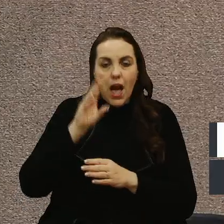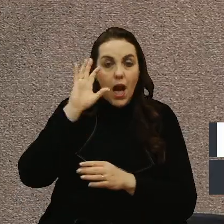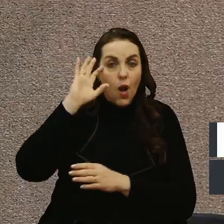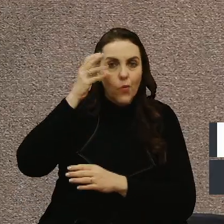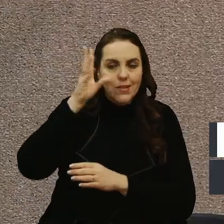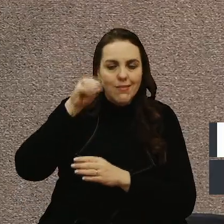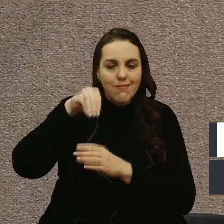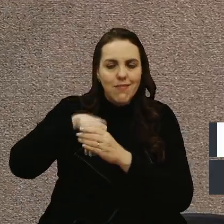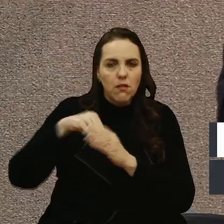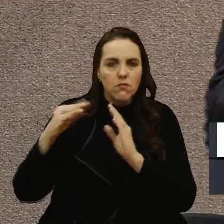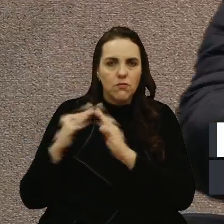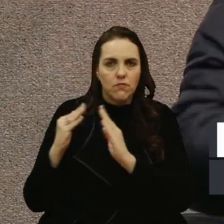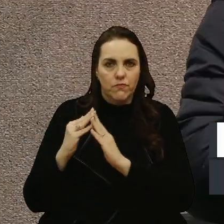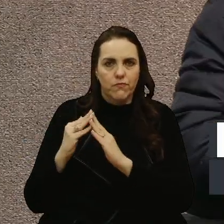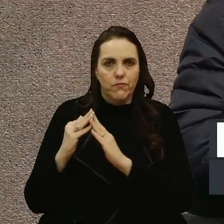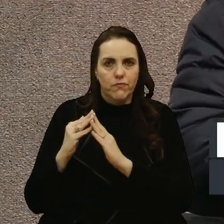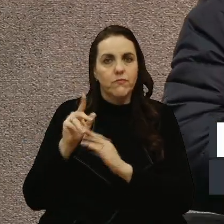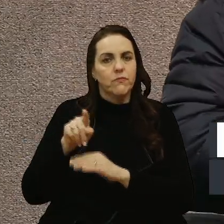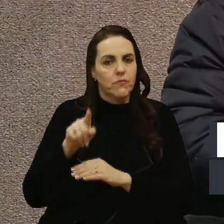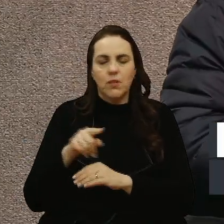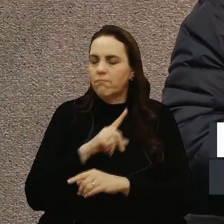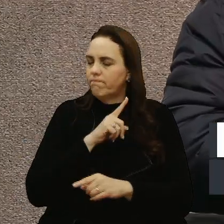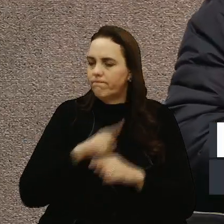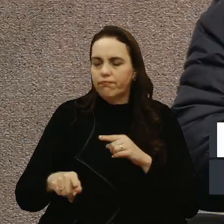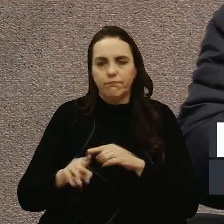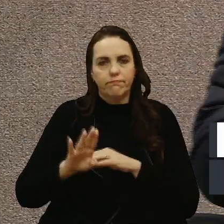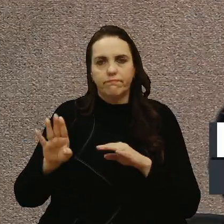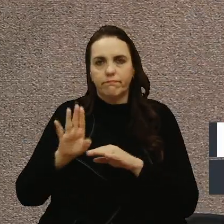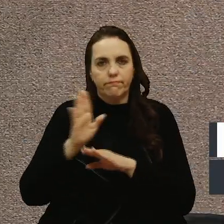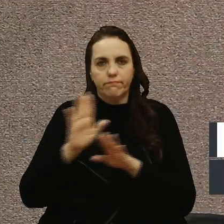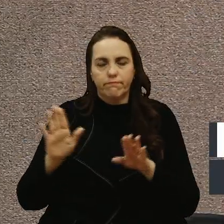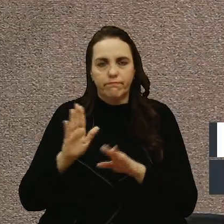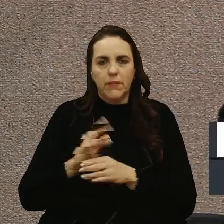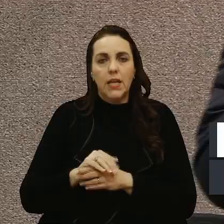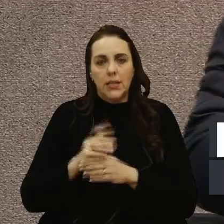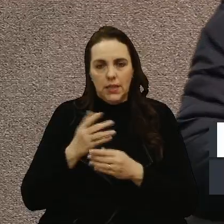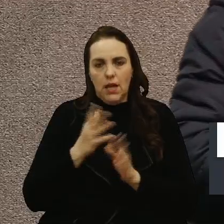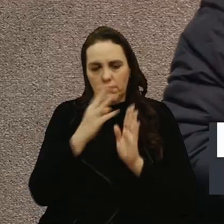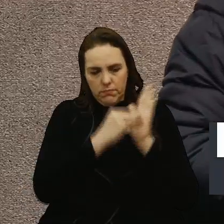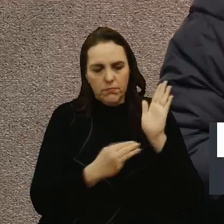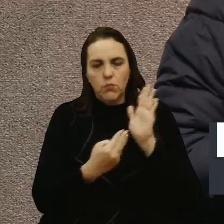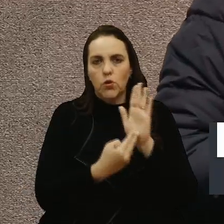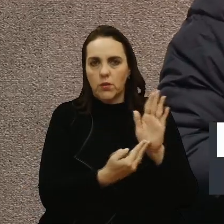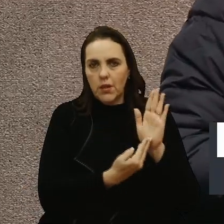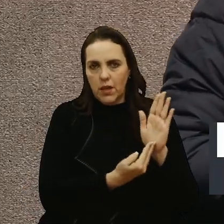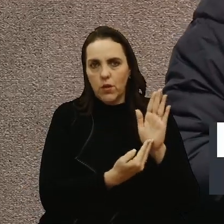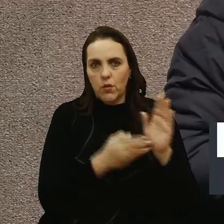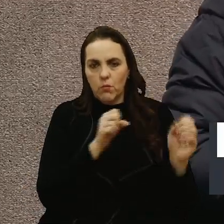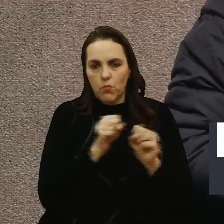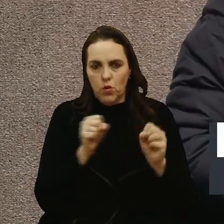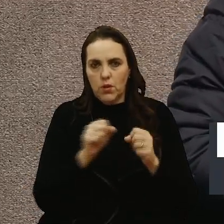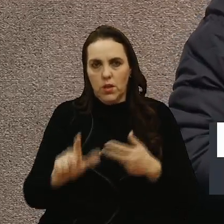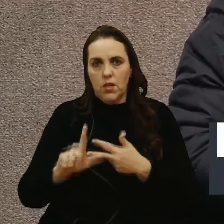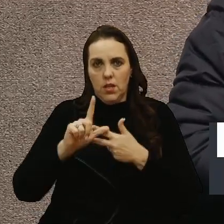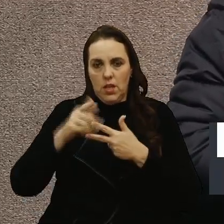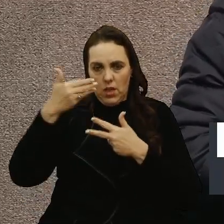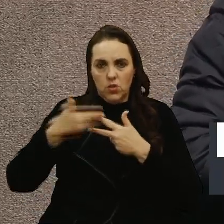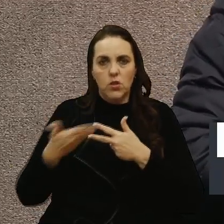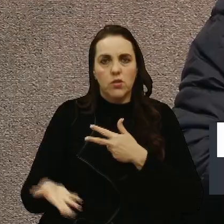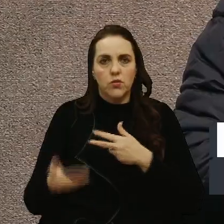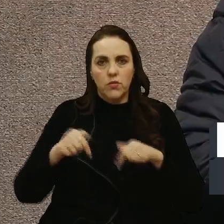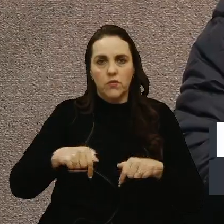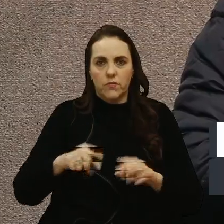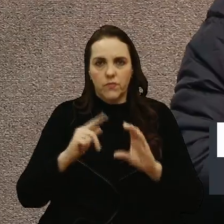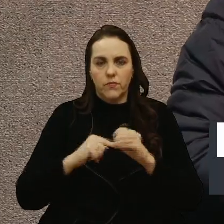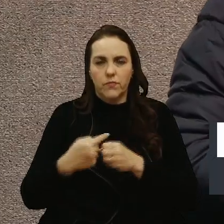seu teto. E é esse tipo de coisa que nós precisamos vedar e dar o exemplo enquanto um poder, né, constituído da República, enquanto poder legislativo desta cidade. E eu